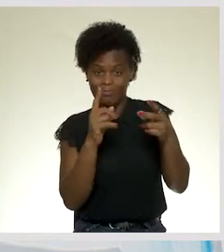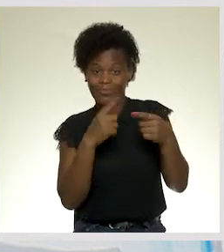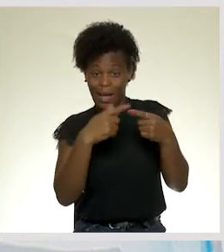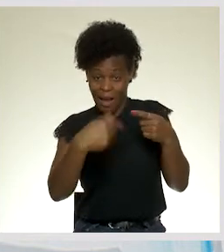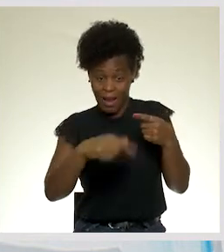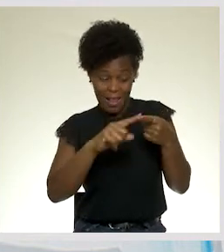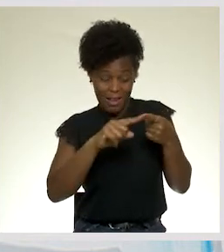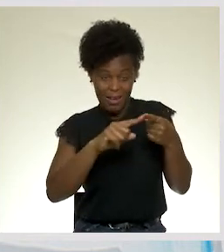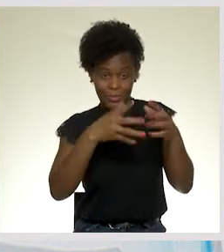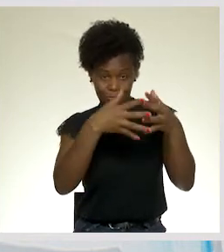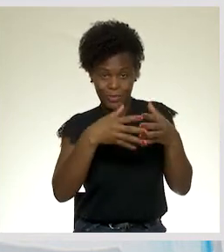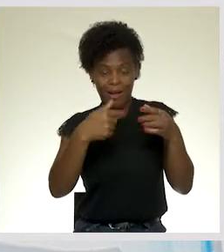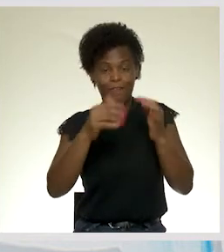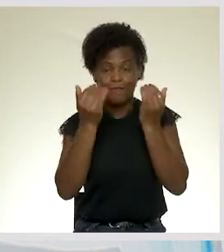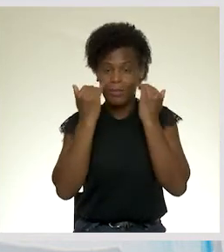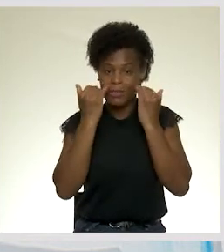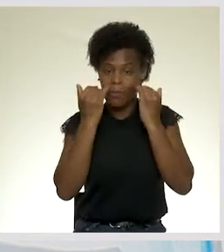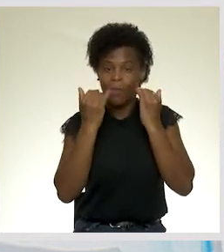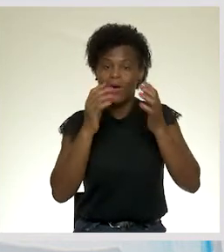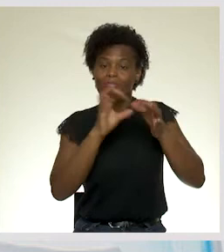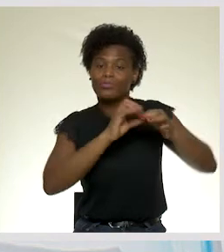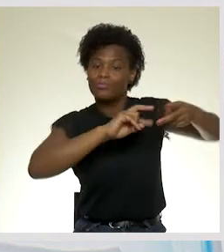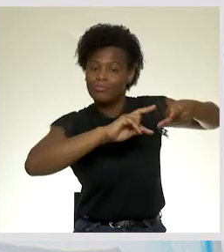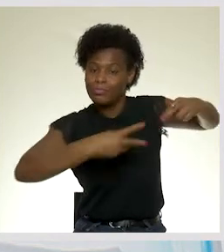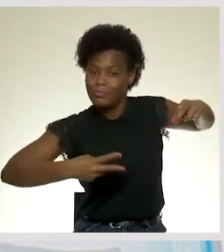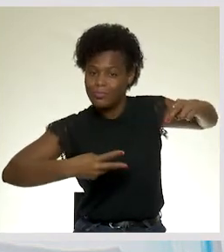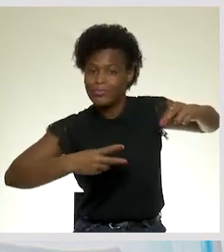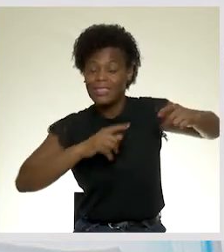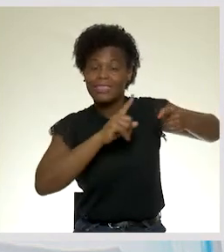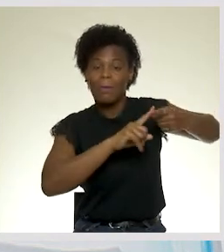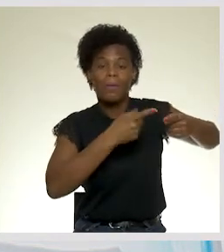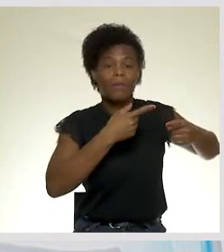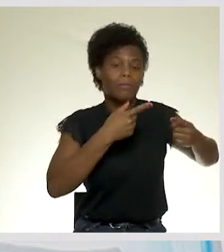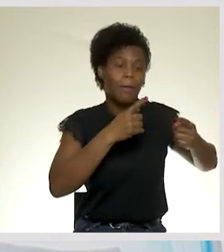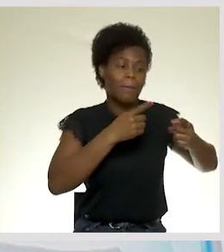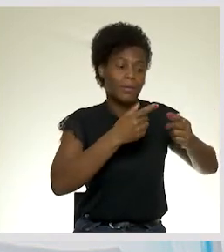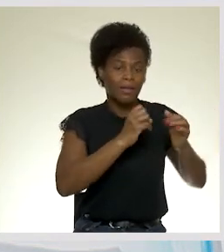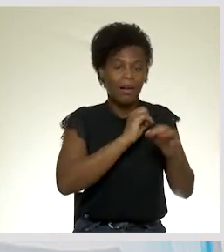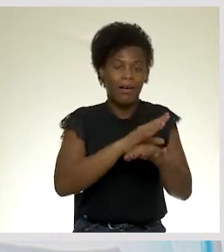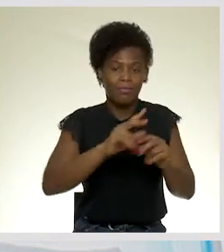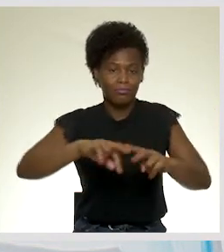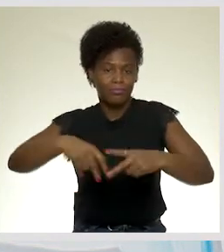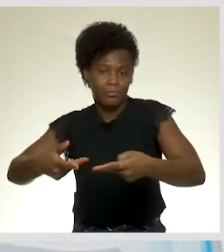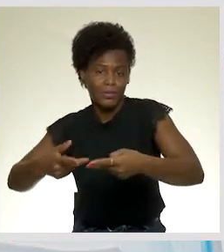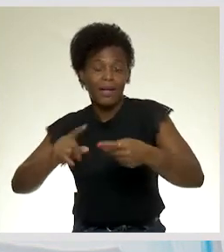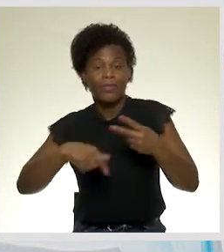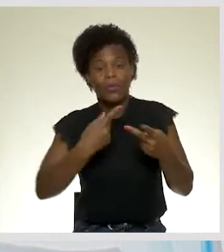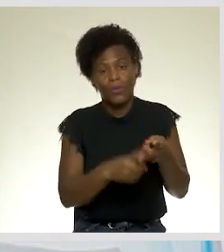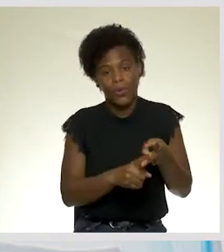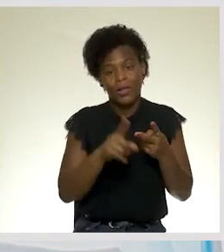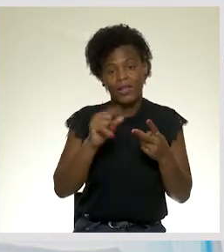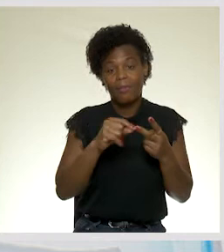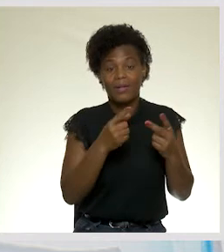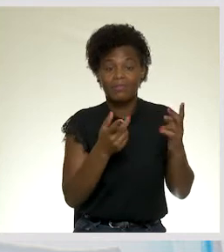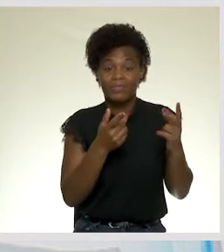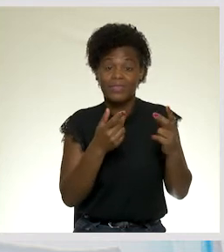contêm a informação genética, não é? Para passar e transmitir, não é? E esses genes também, para além de